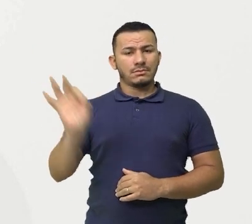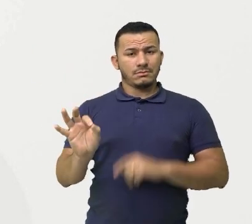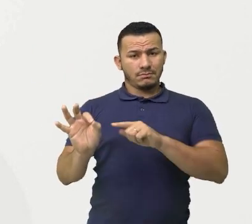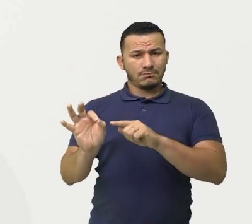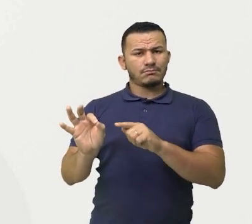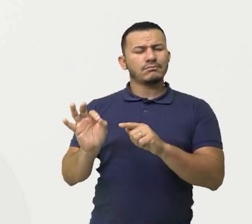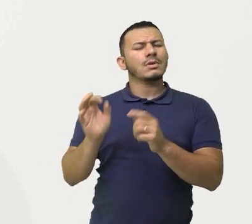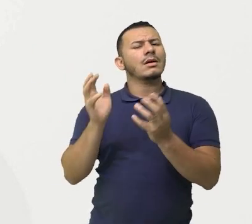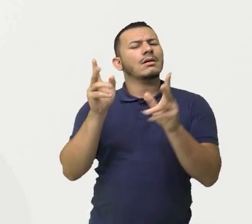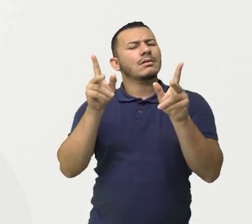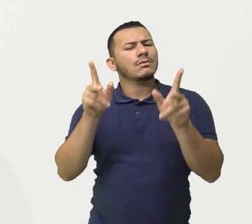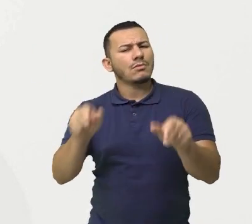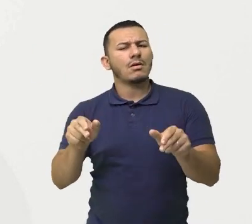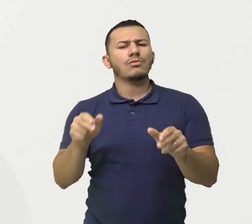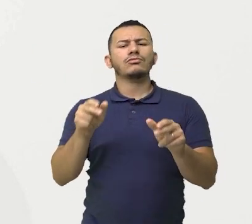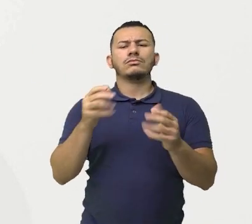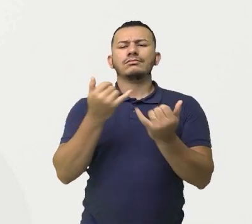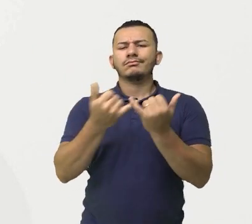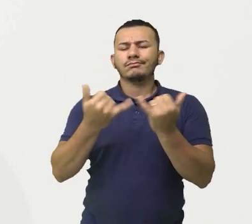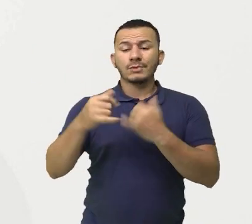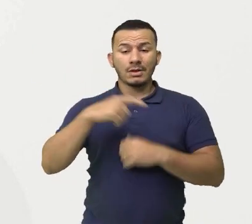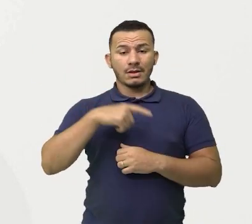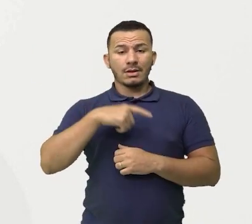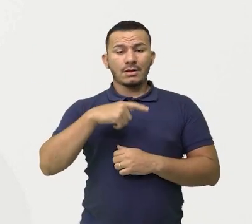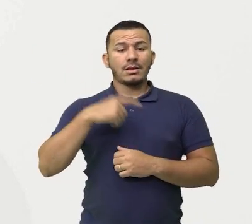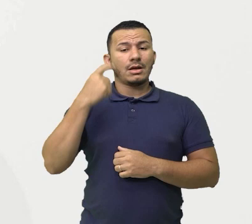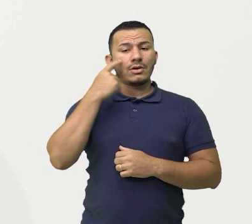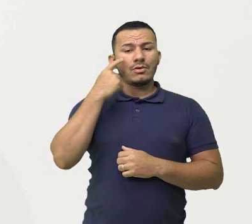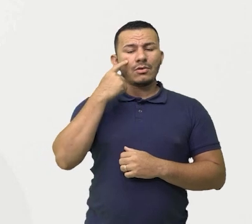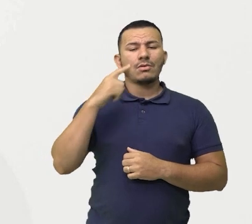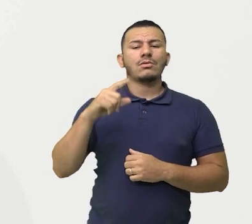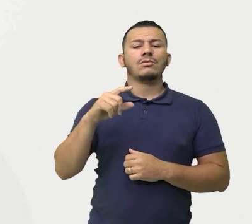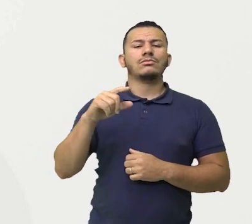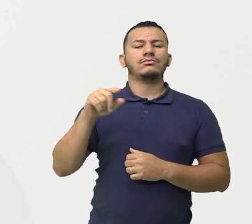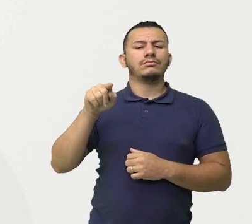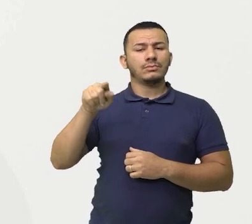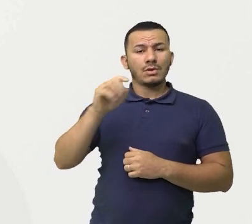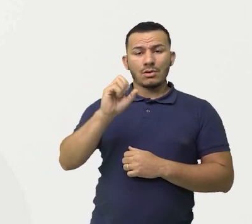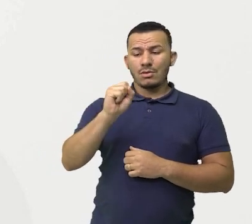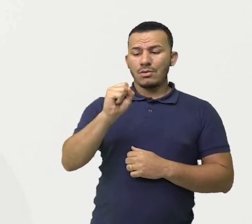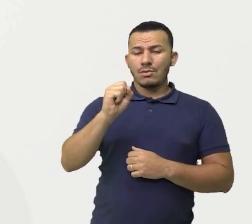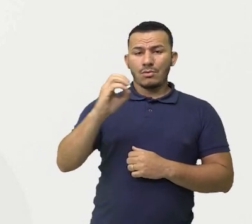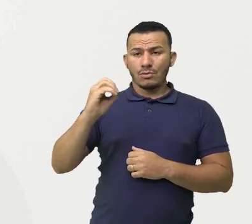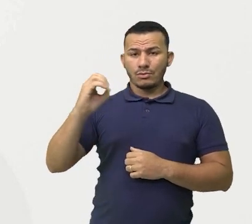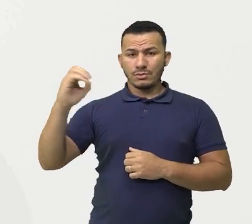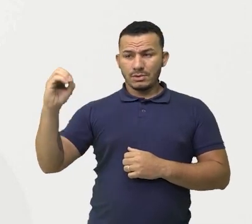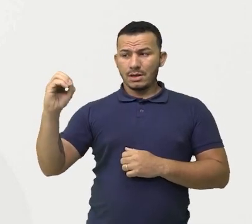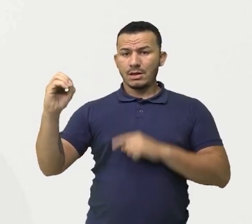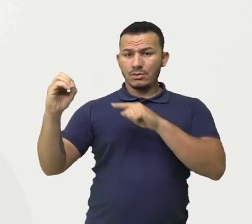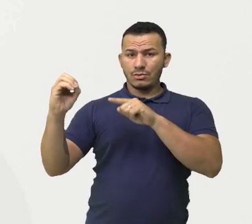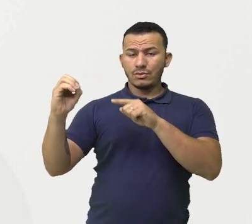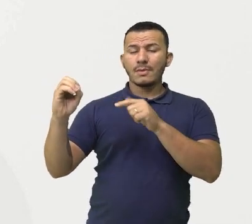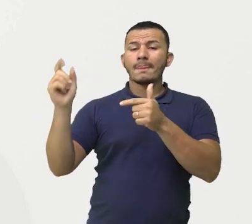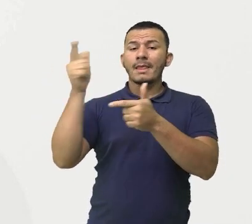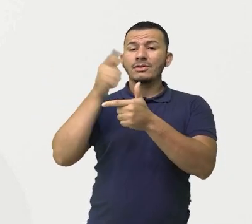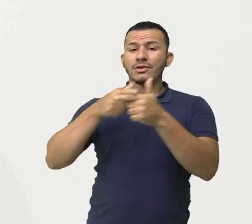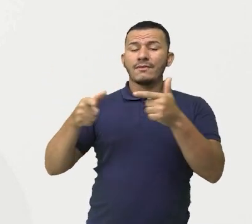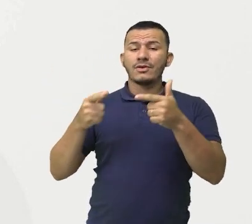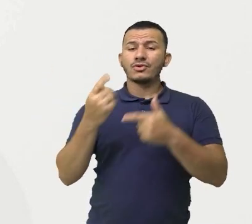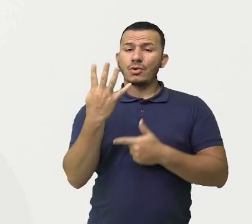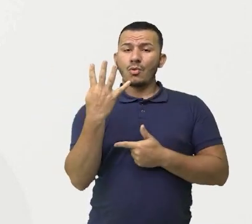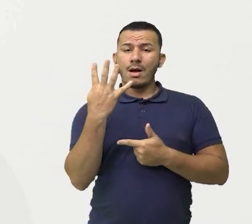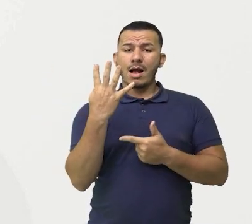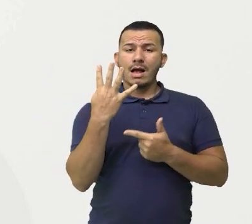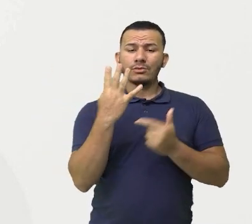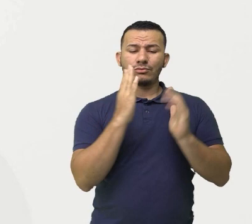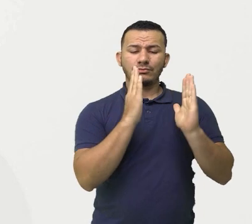25% é como se nós tivéssemos o todo, olha só, o todo, e nós dividíssemos esse todo em 4